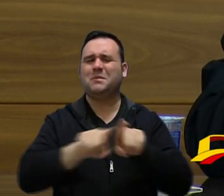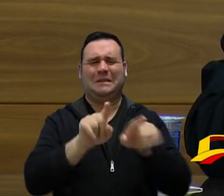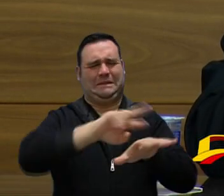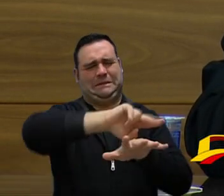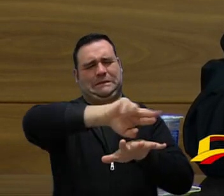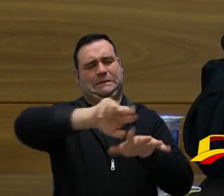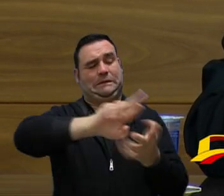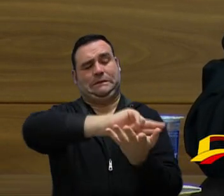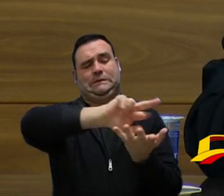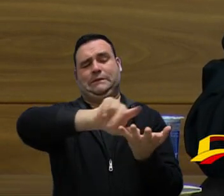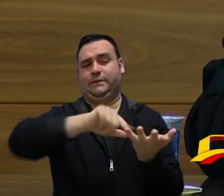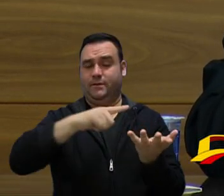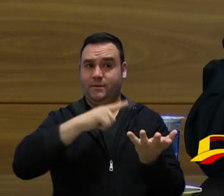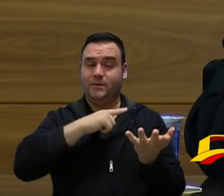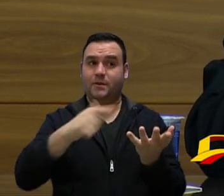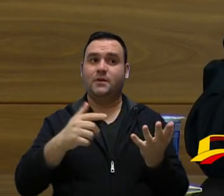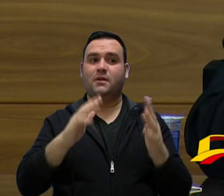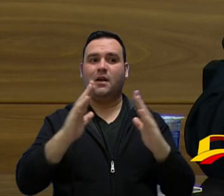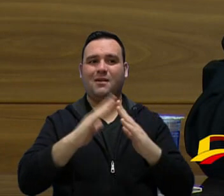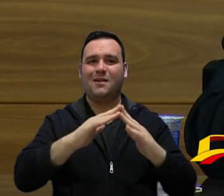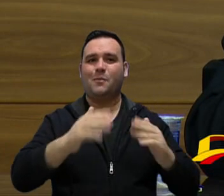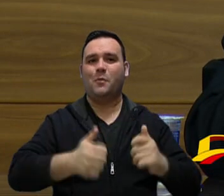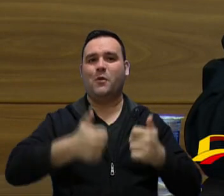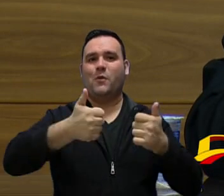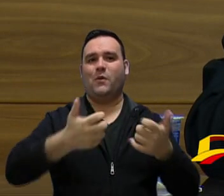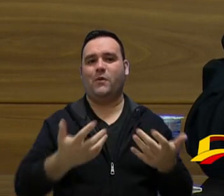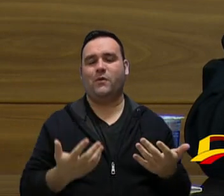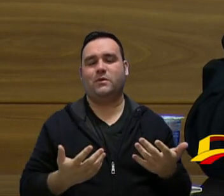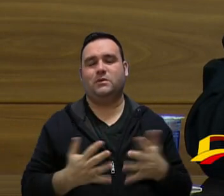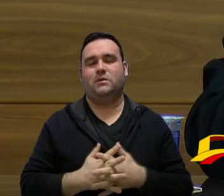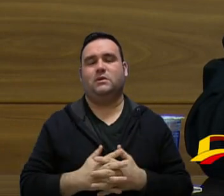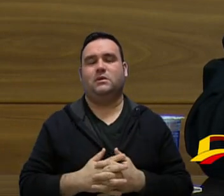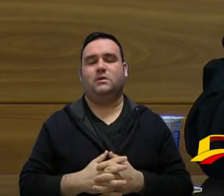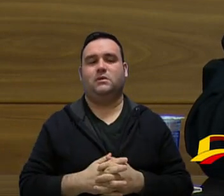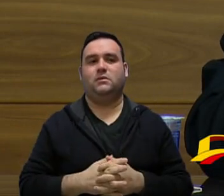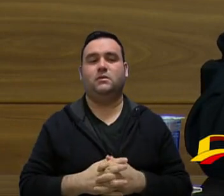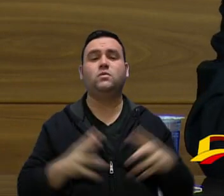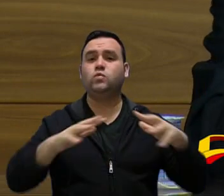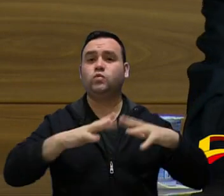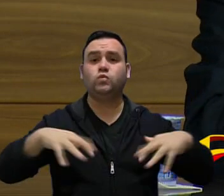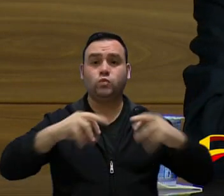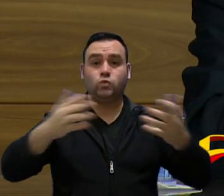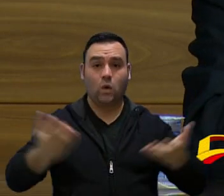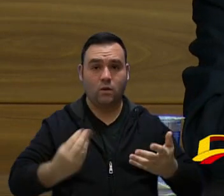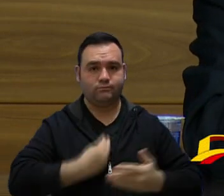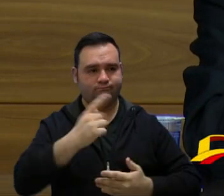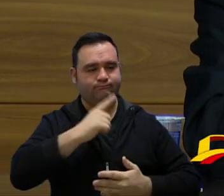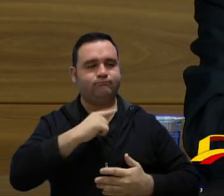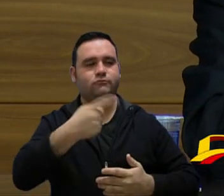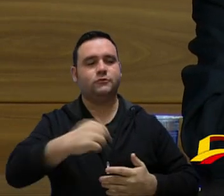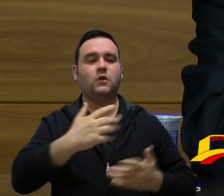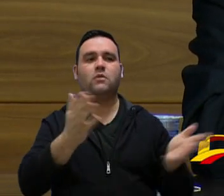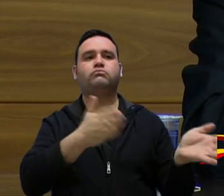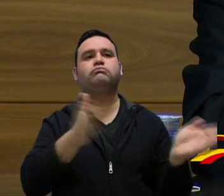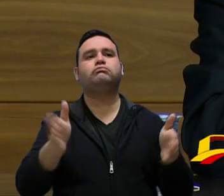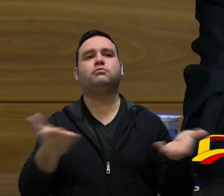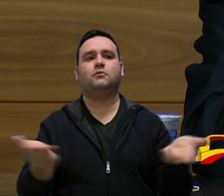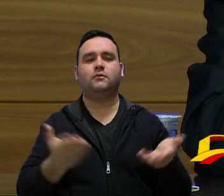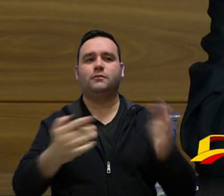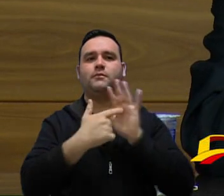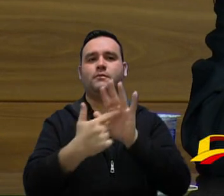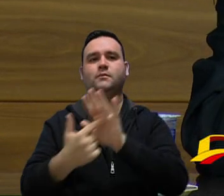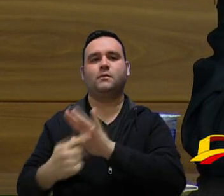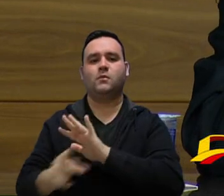seguimentos o melhor em casa a todos viemos aqui e prestigiar essa